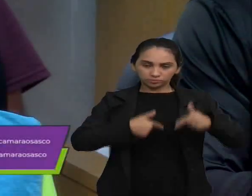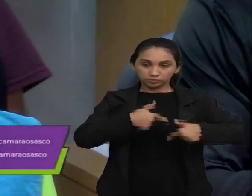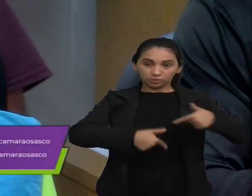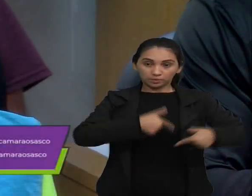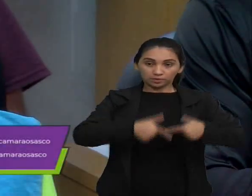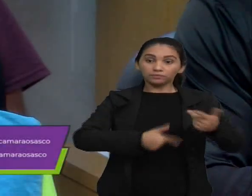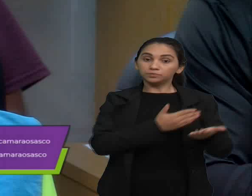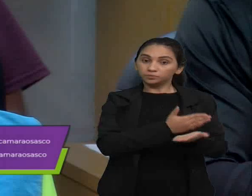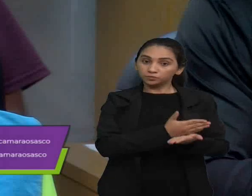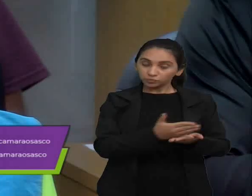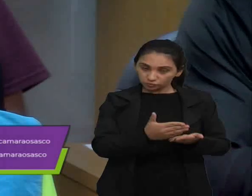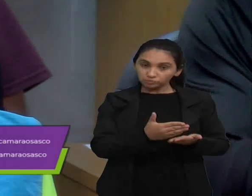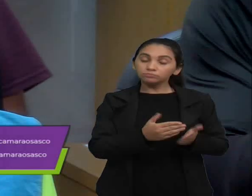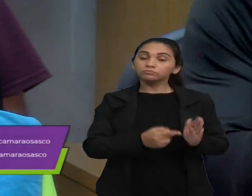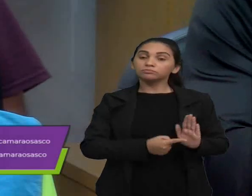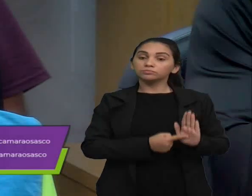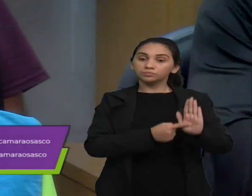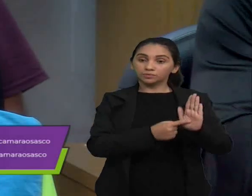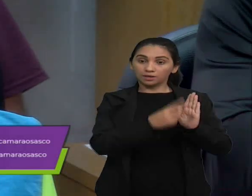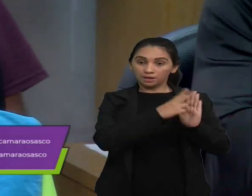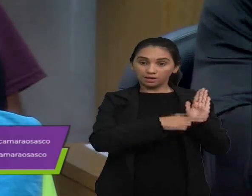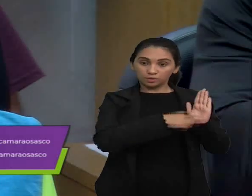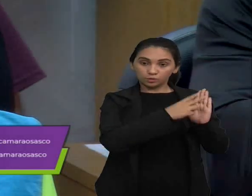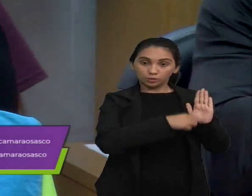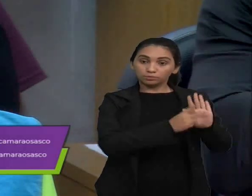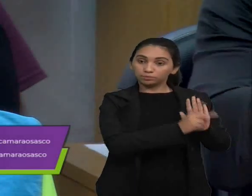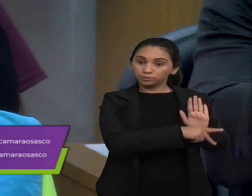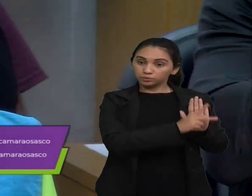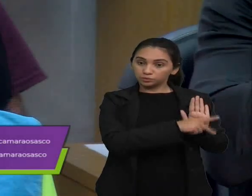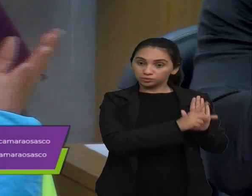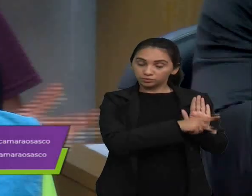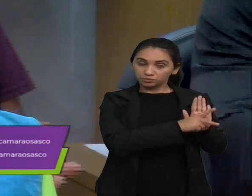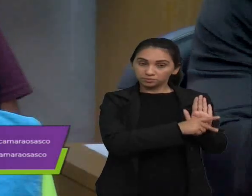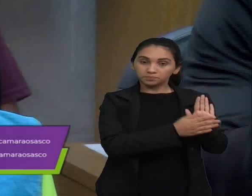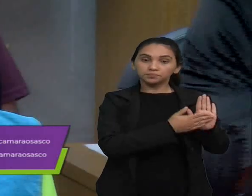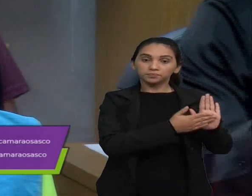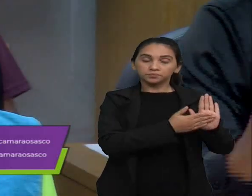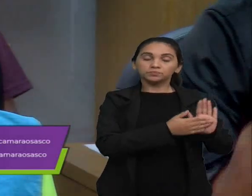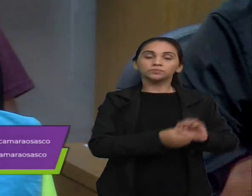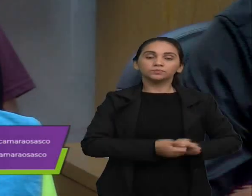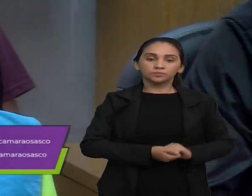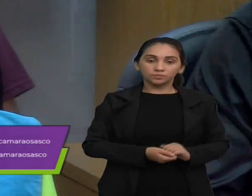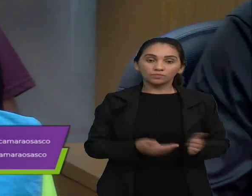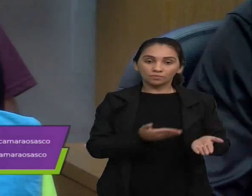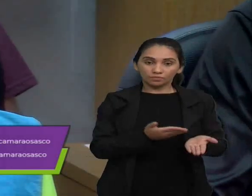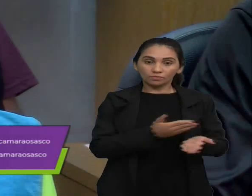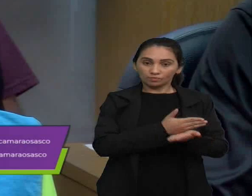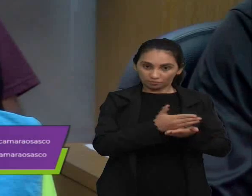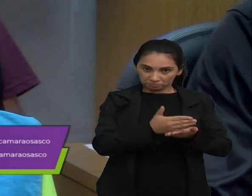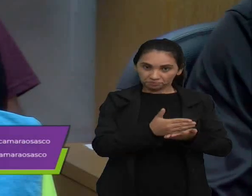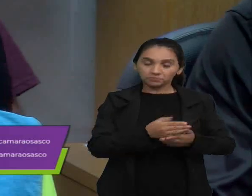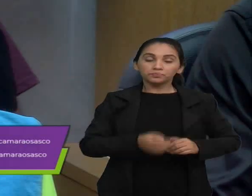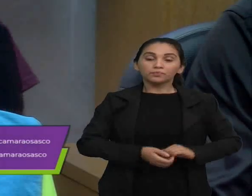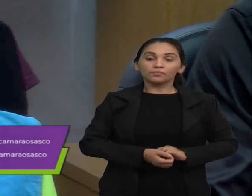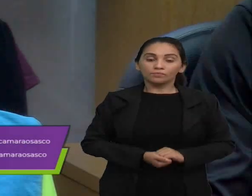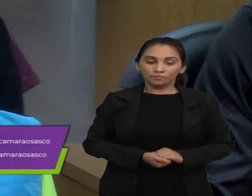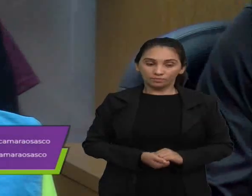começar o lançamento com a leitura do projeto que lança a Frente Parlamentar.